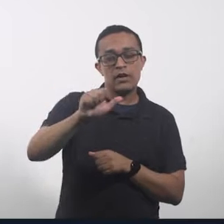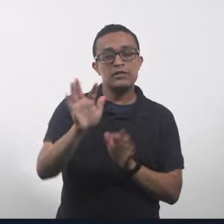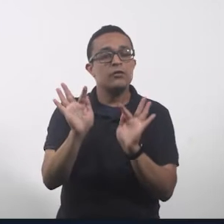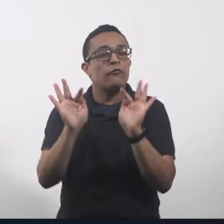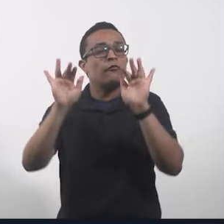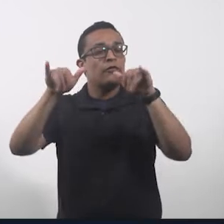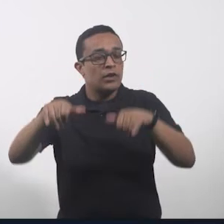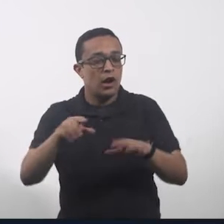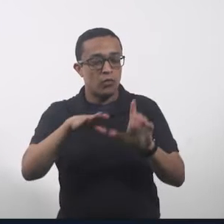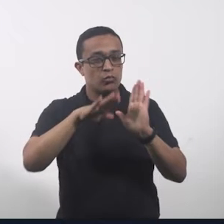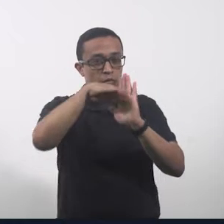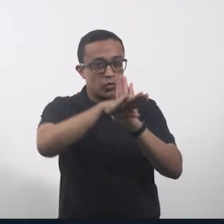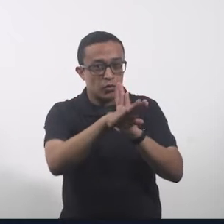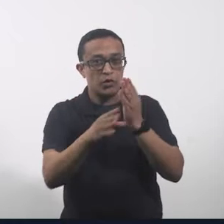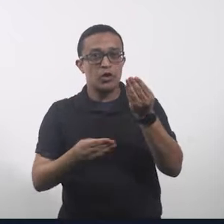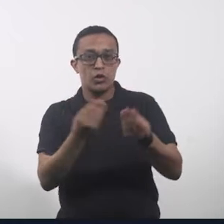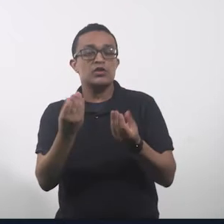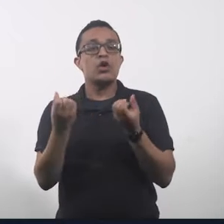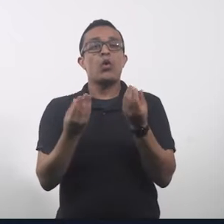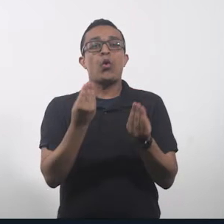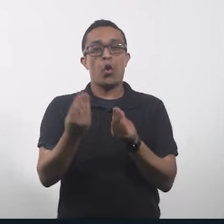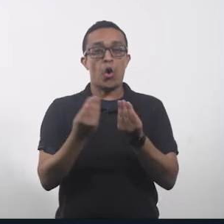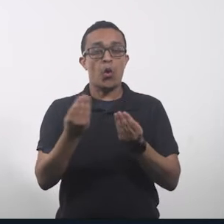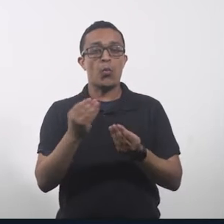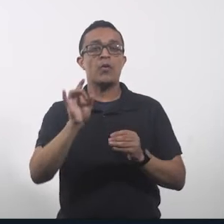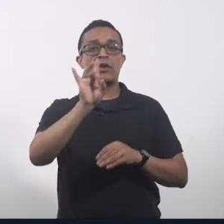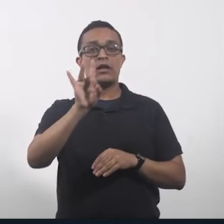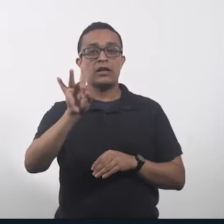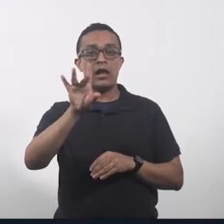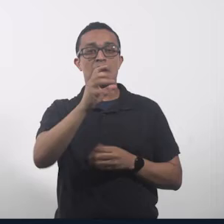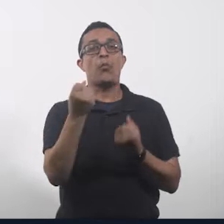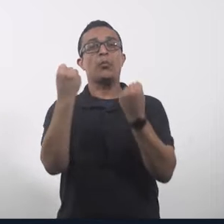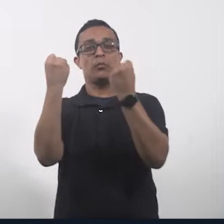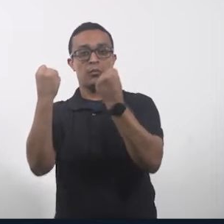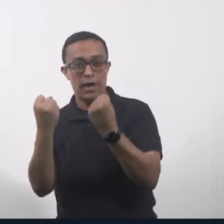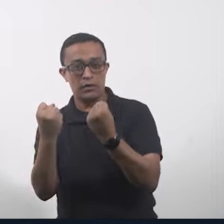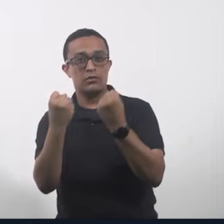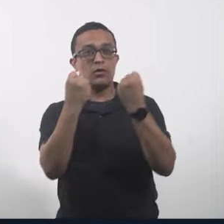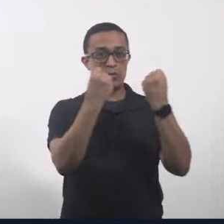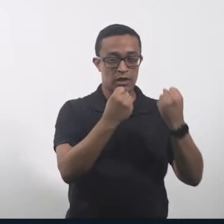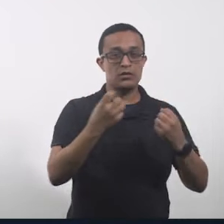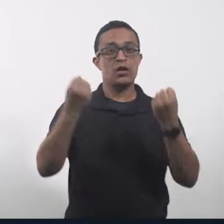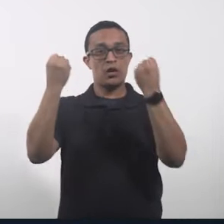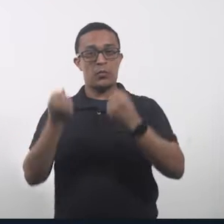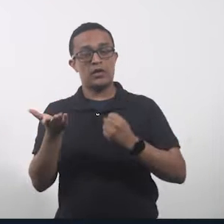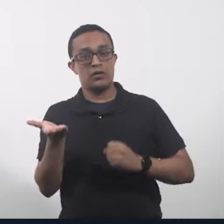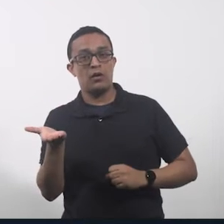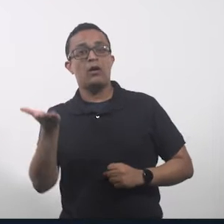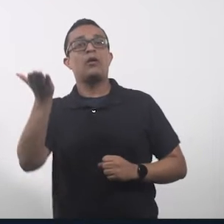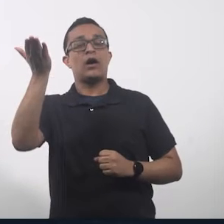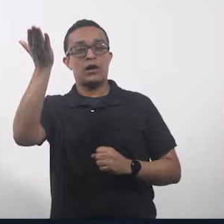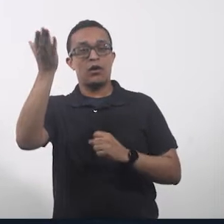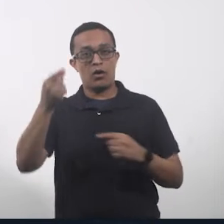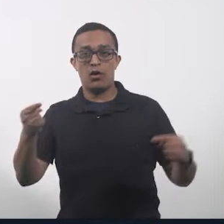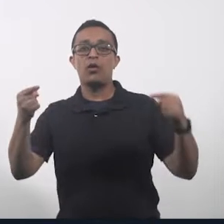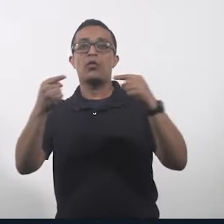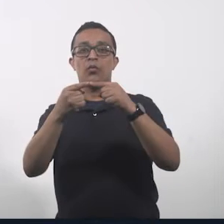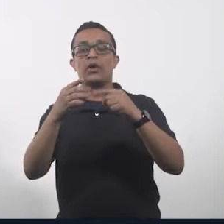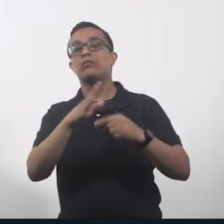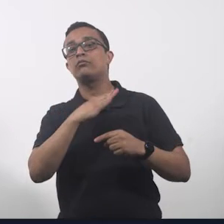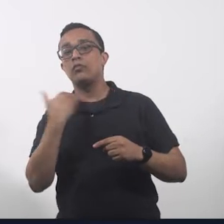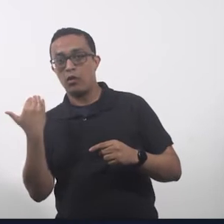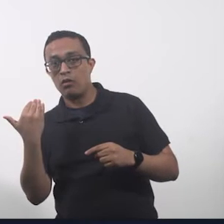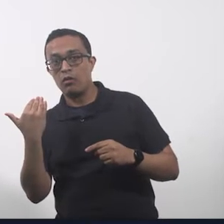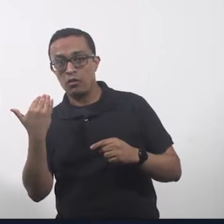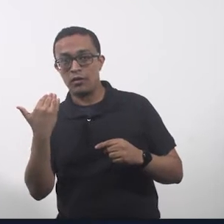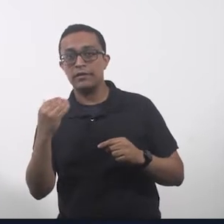para esses indicadores, nós atribuímos pesos para cada um desses indicadores, sendo que os maiores pesos estão relacionados à mortalidade